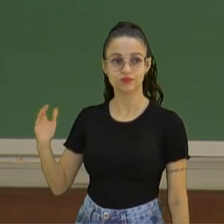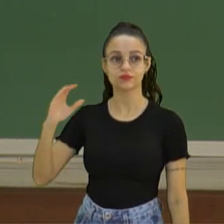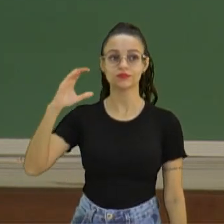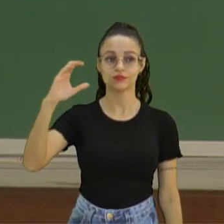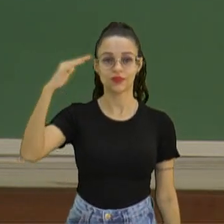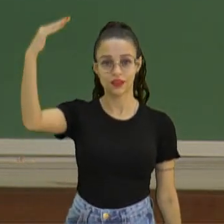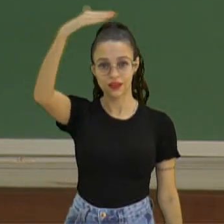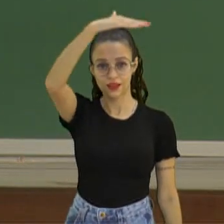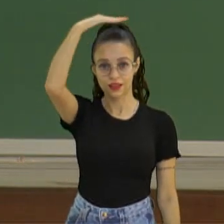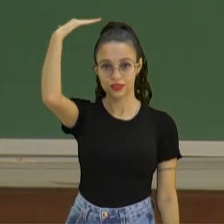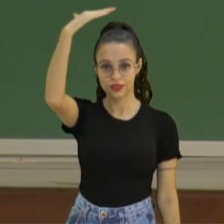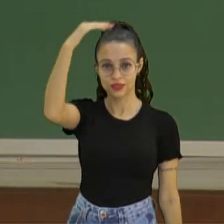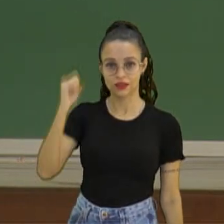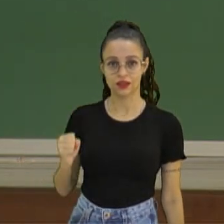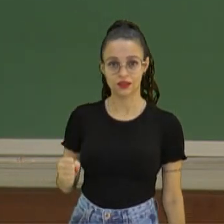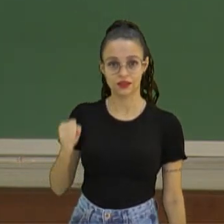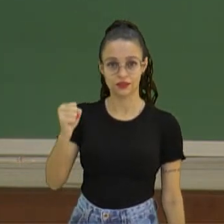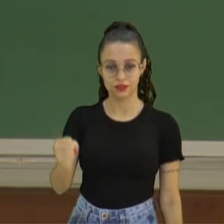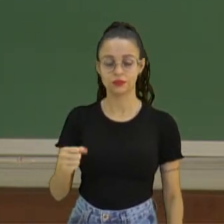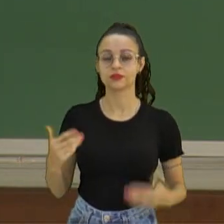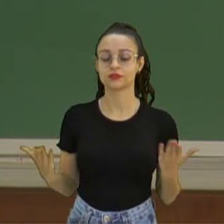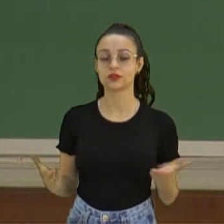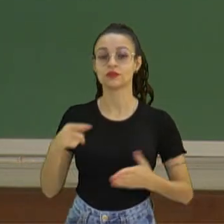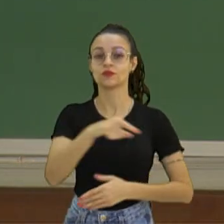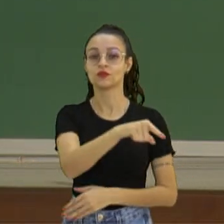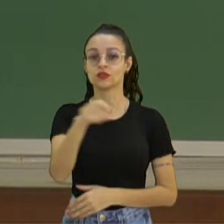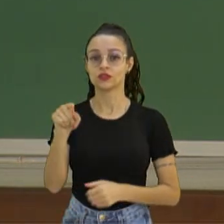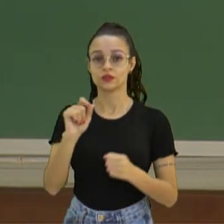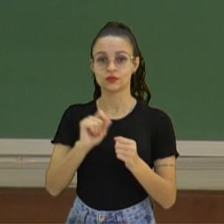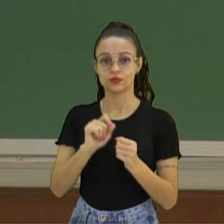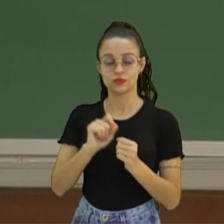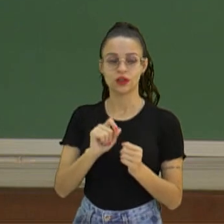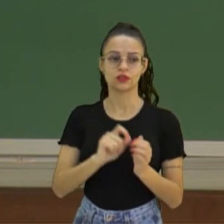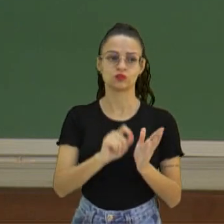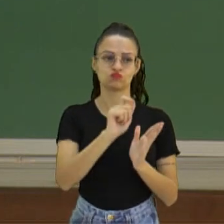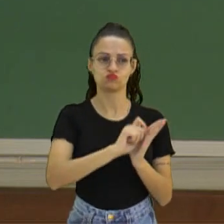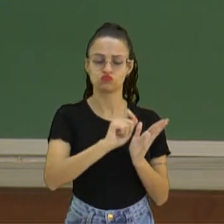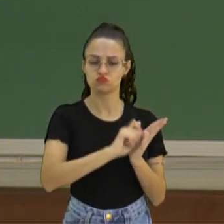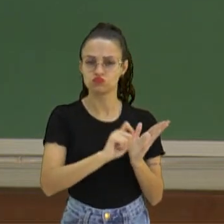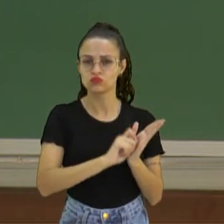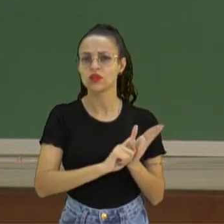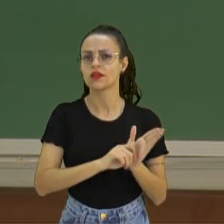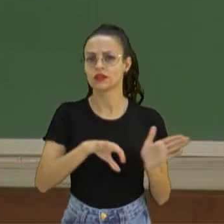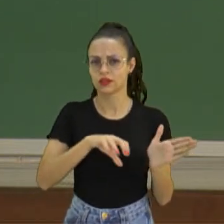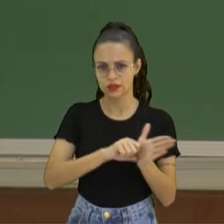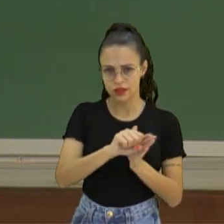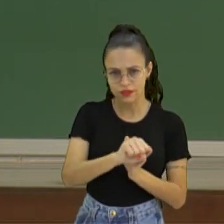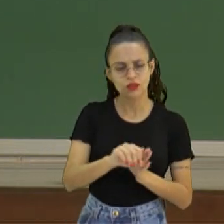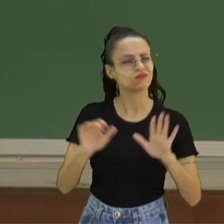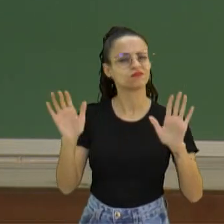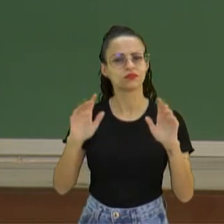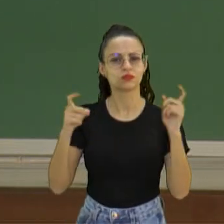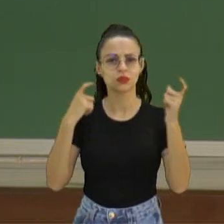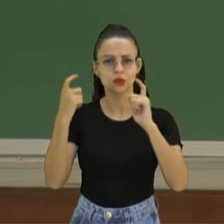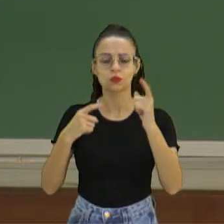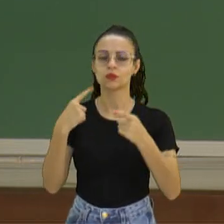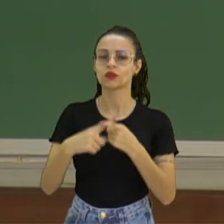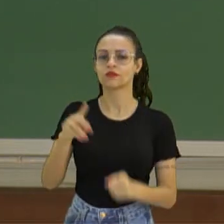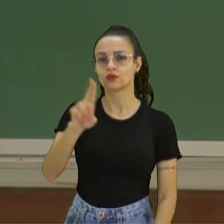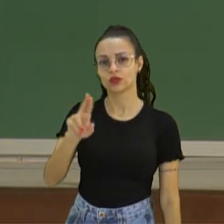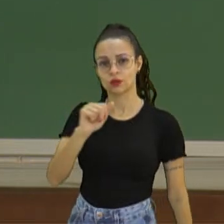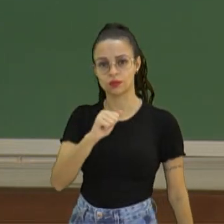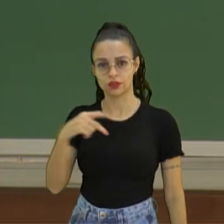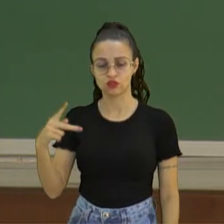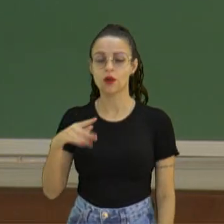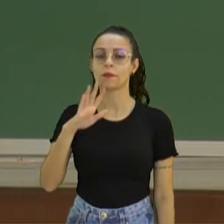Lama você não seguinte vai fazendo no caderno o que que vai fazendo no Google Play como não precisa se preocupar com isso porque você vai usar o